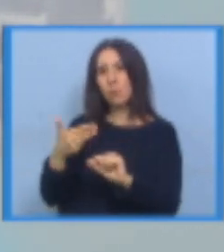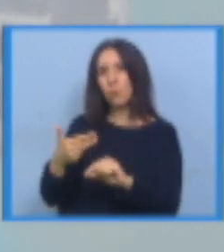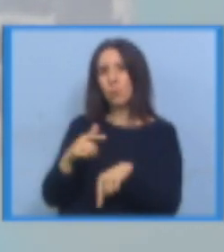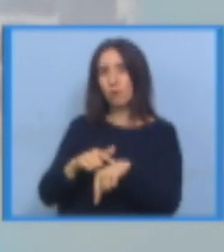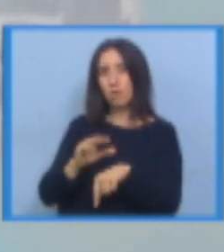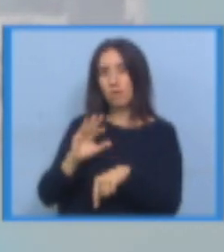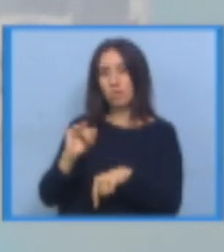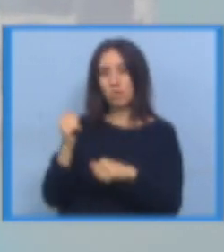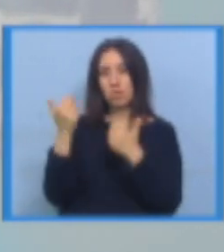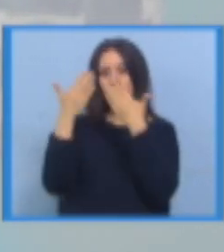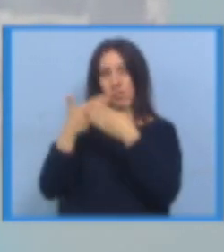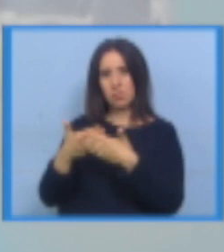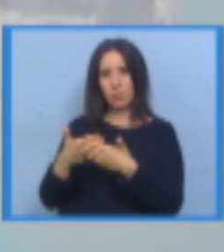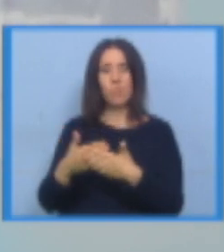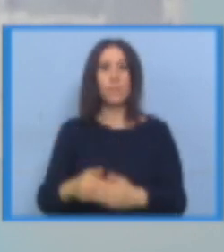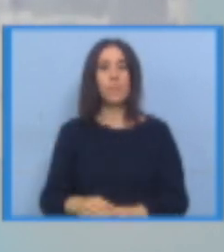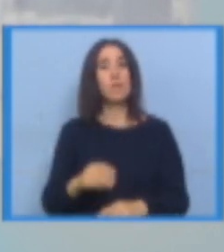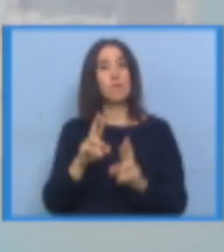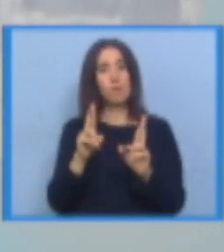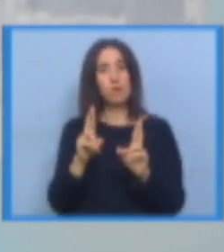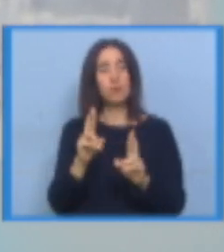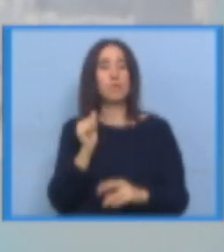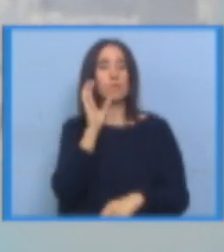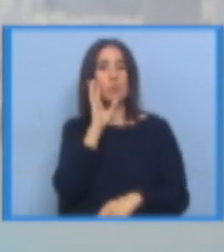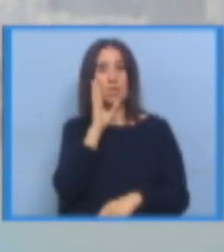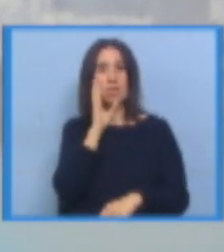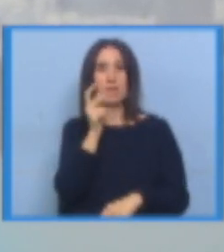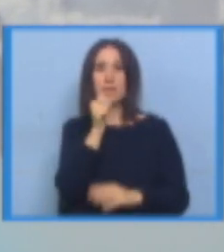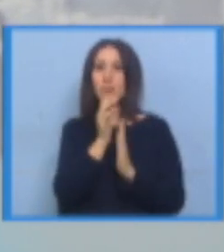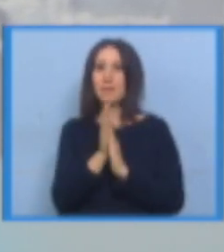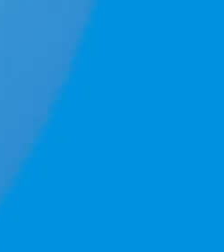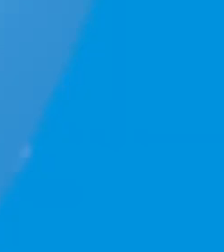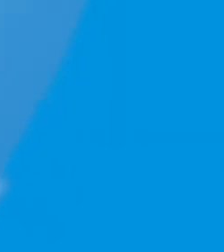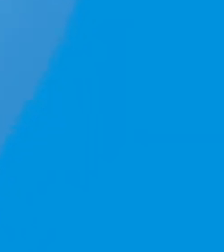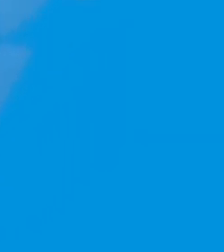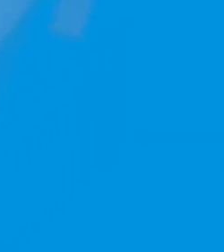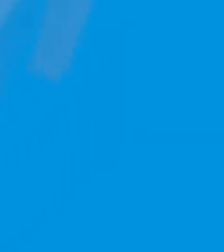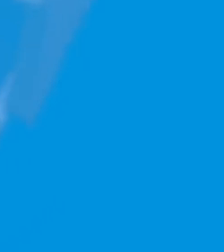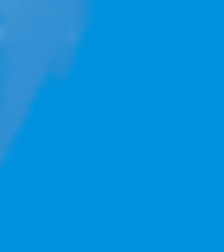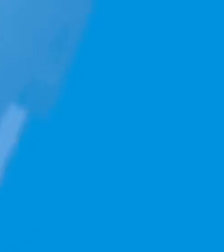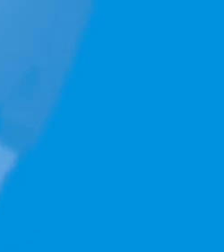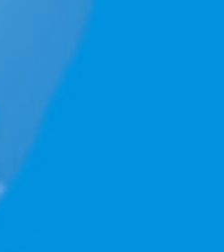forem 22h45. Votos de uma boa tarde. Até amanhã, se os quiserem.